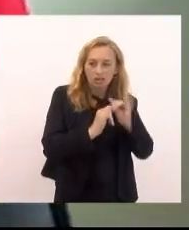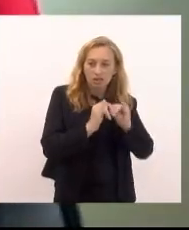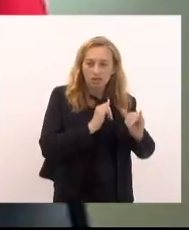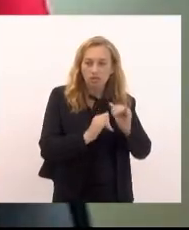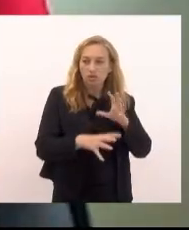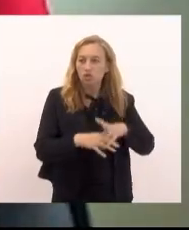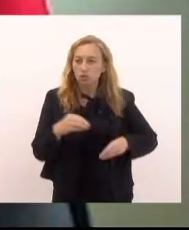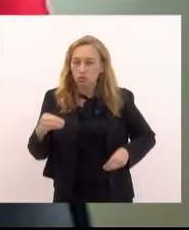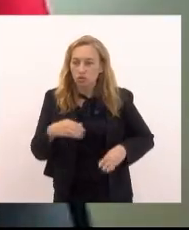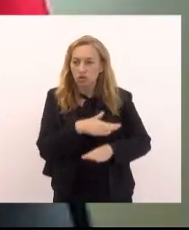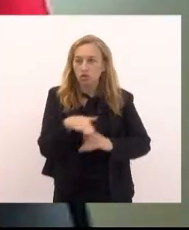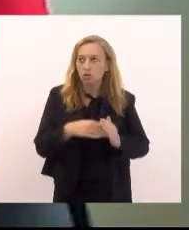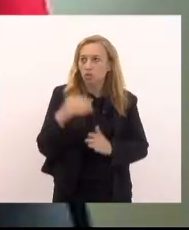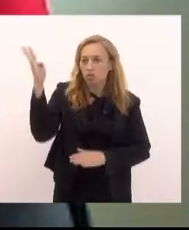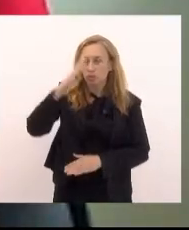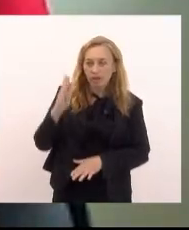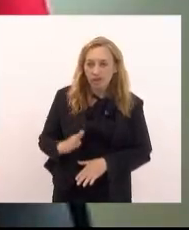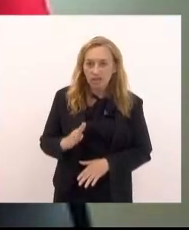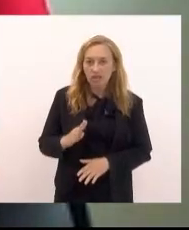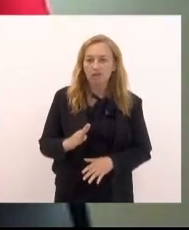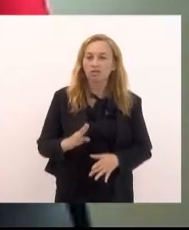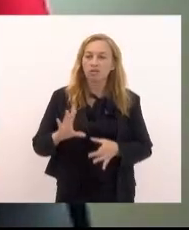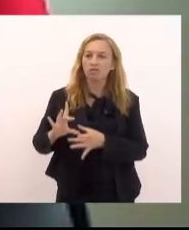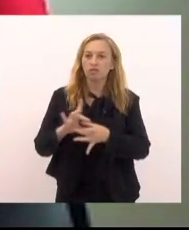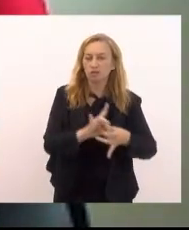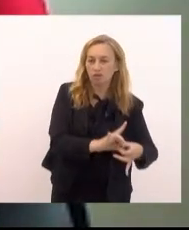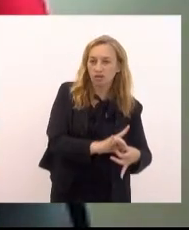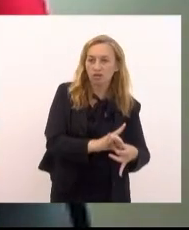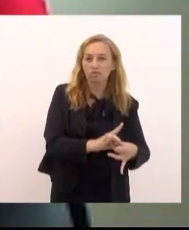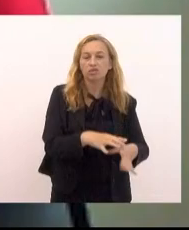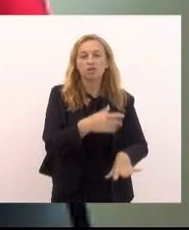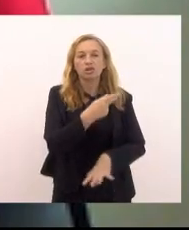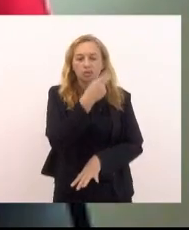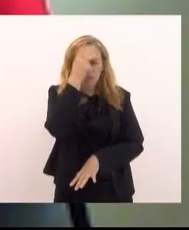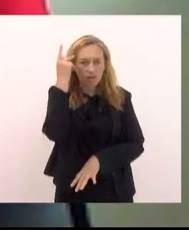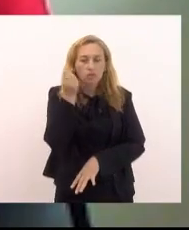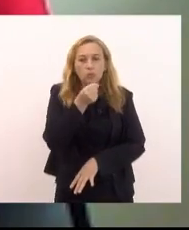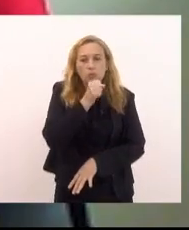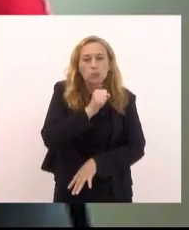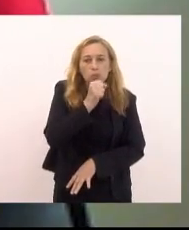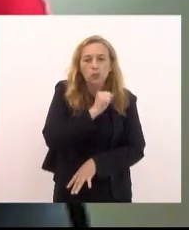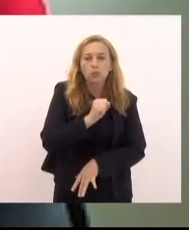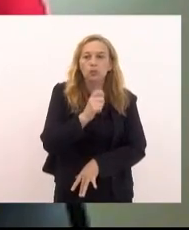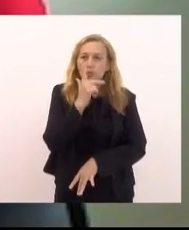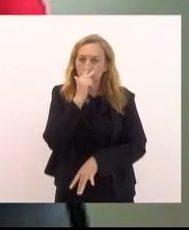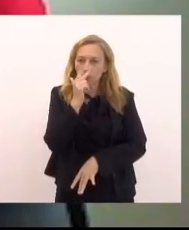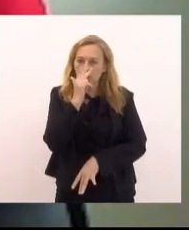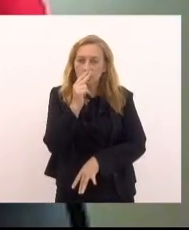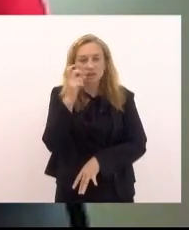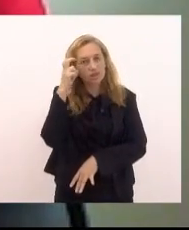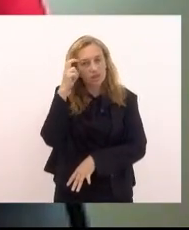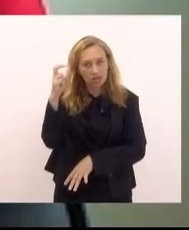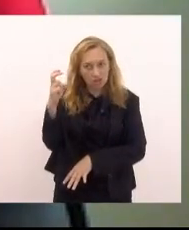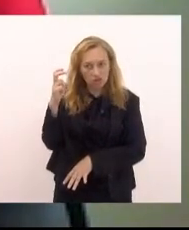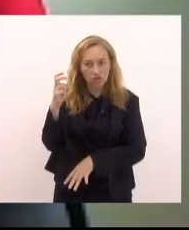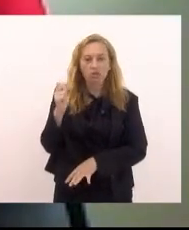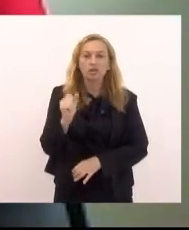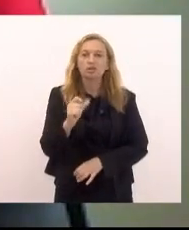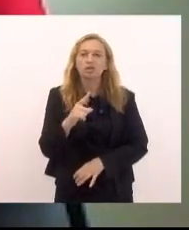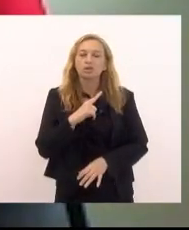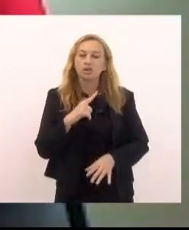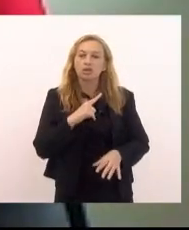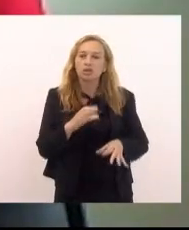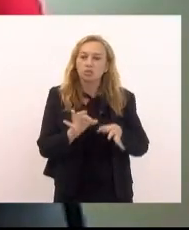Brasil tem um vínculo com o desaparecimento de idosos, portanto, me parece sábio estabelecer um